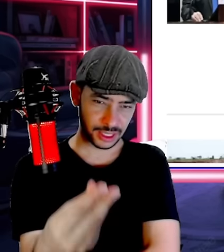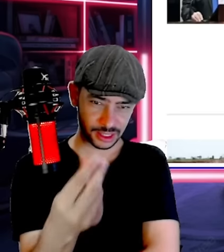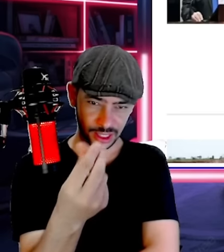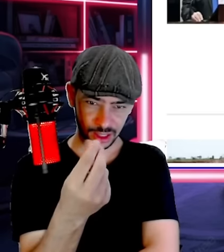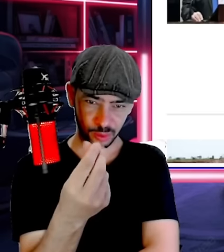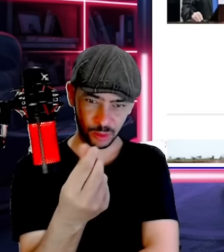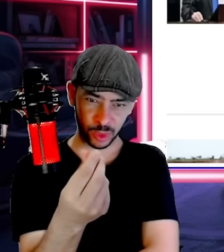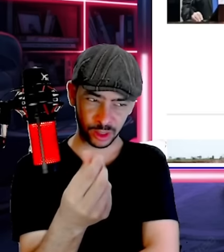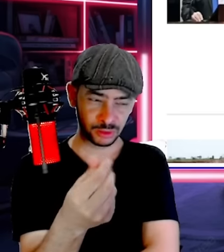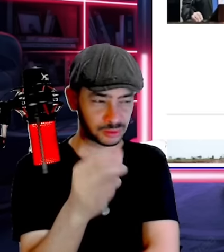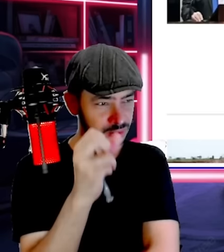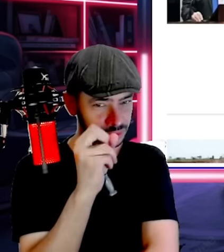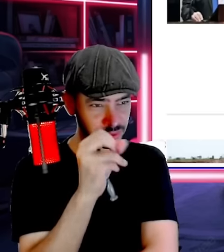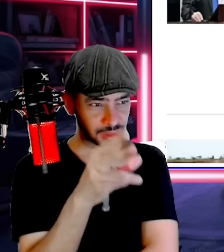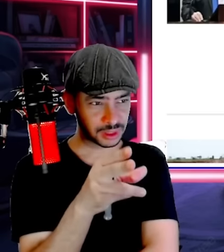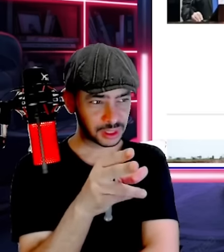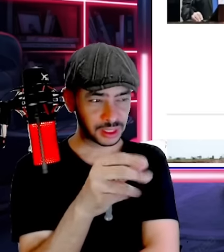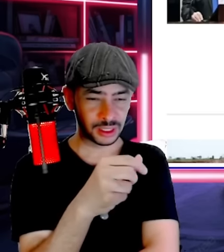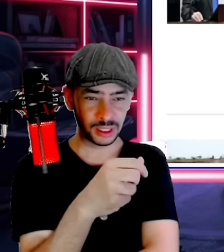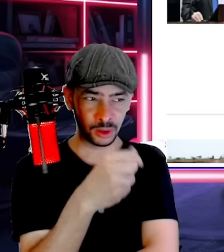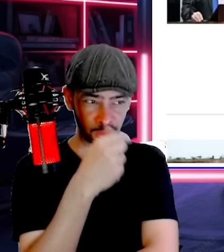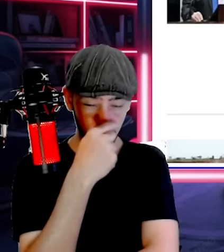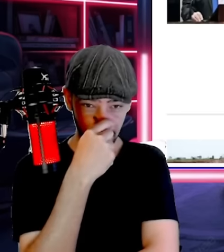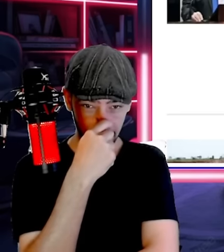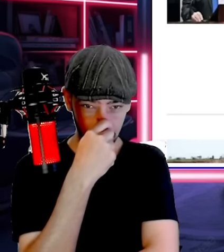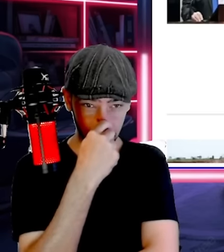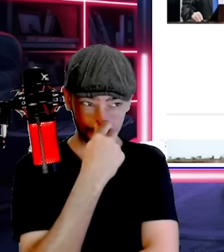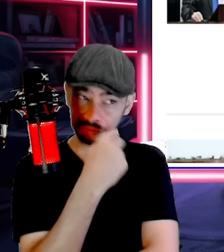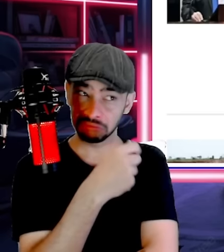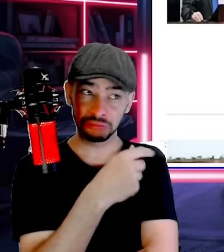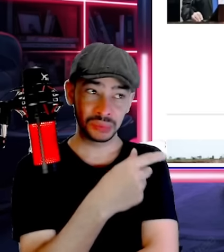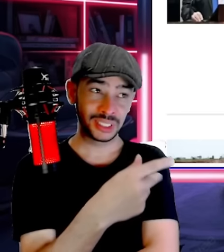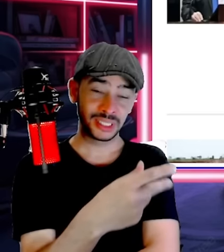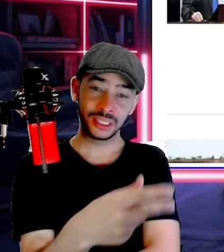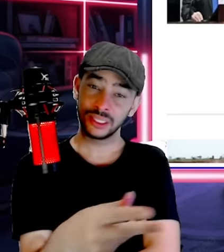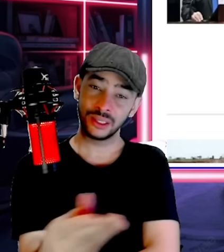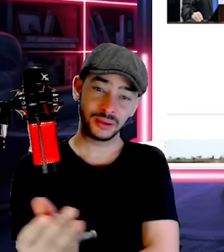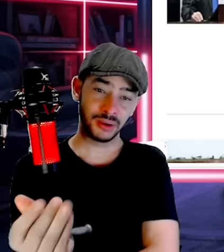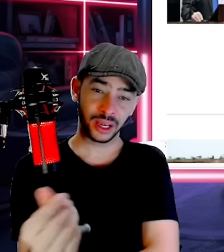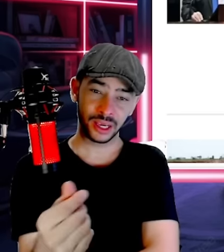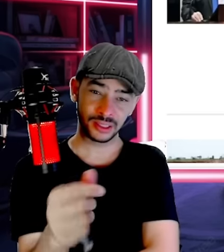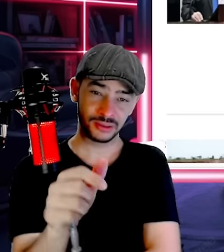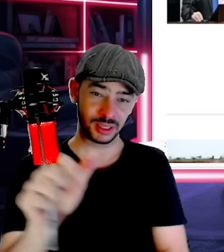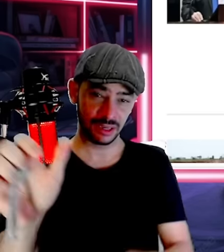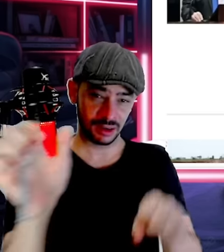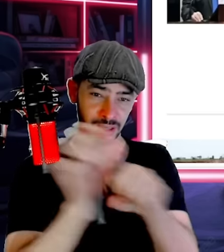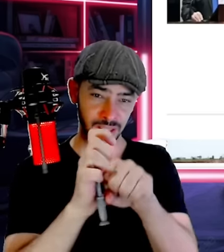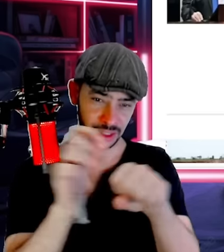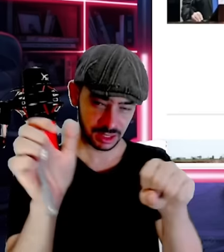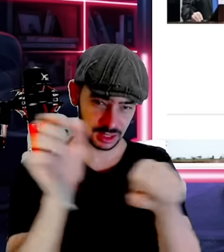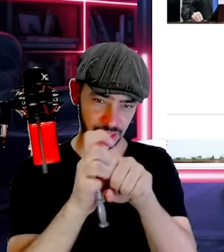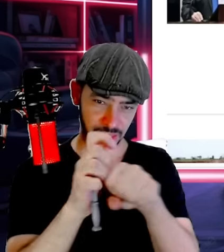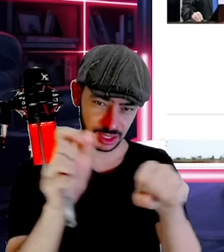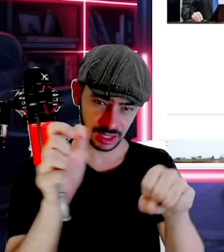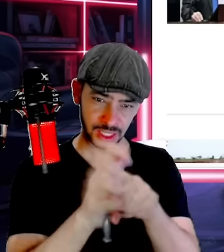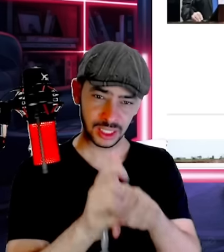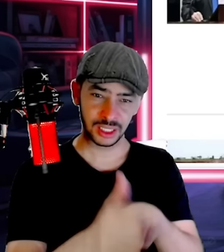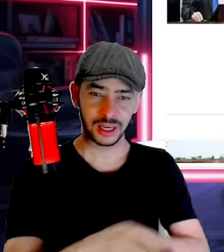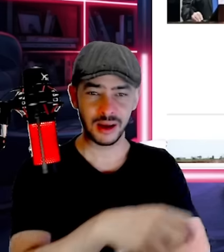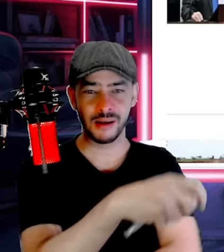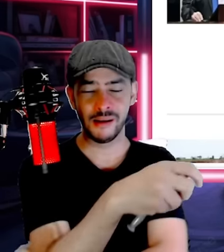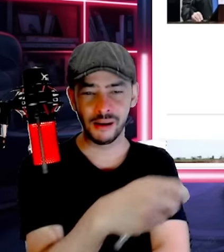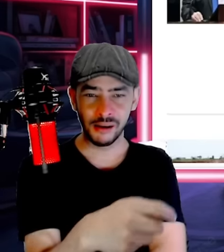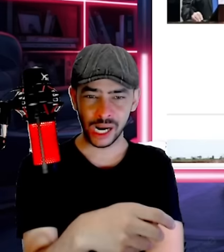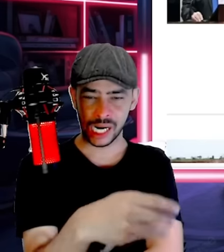eles têm o papel dão no pé e o resto que ó né